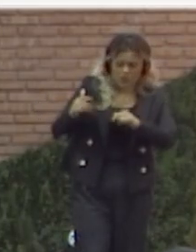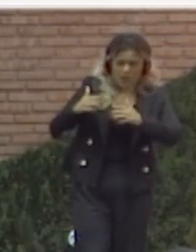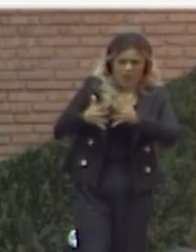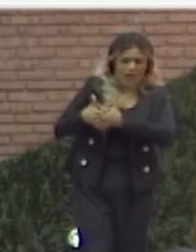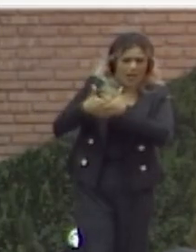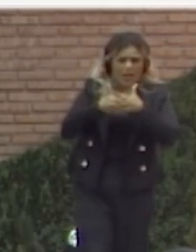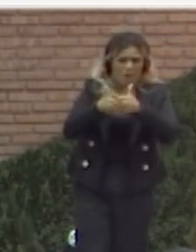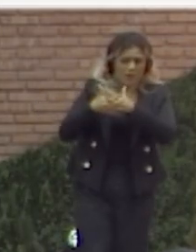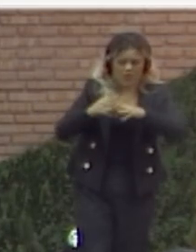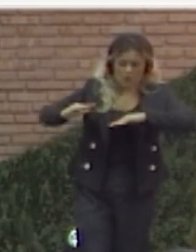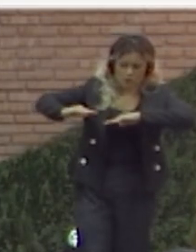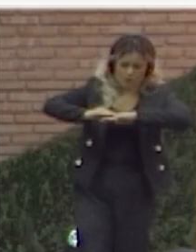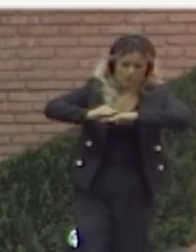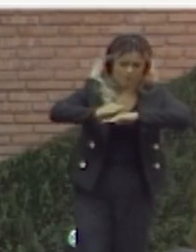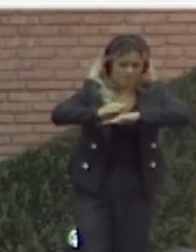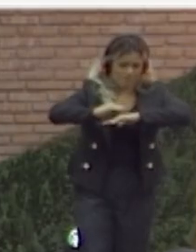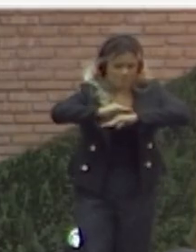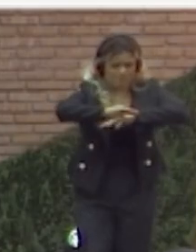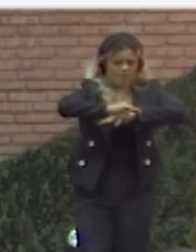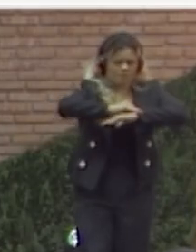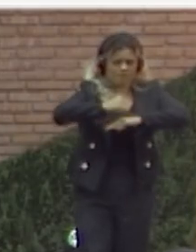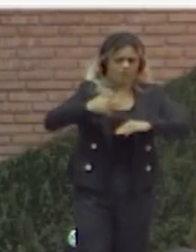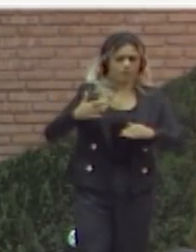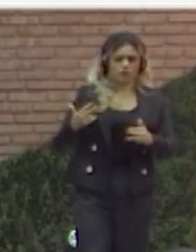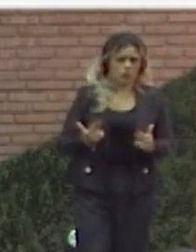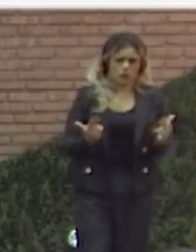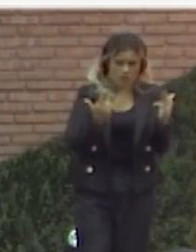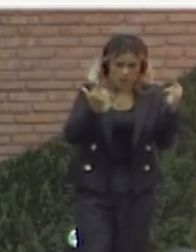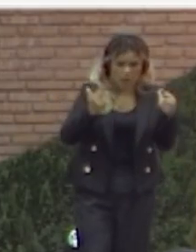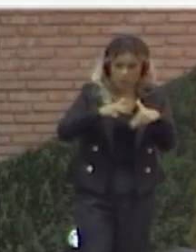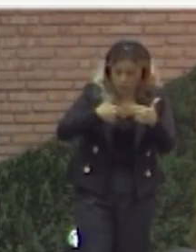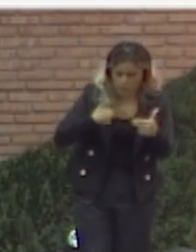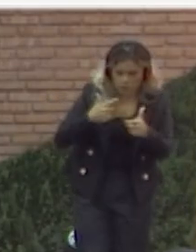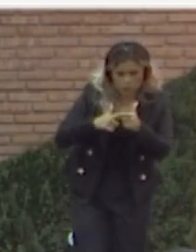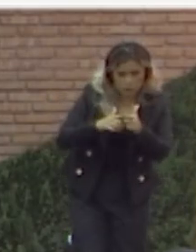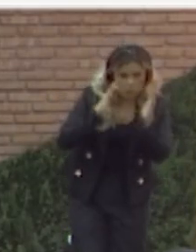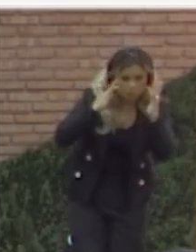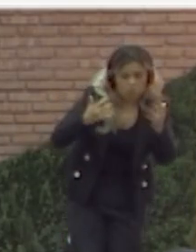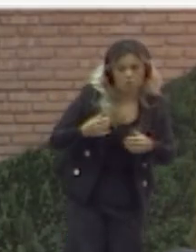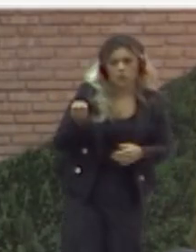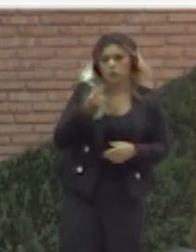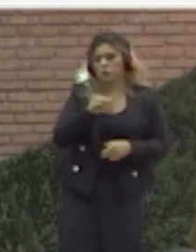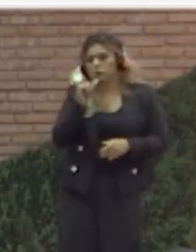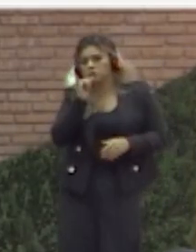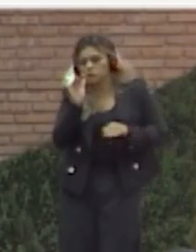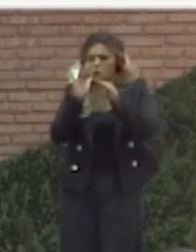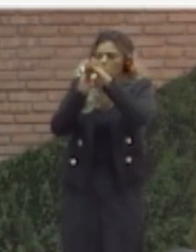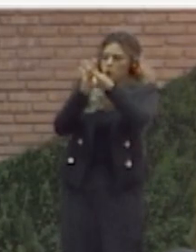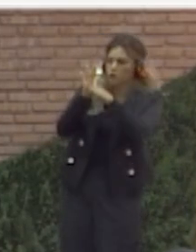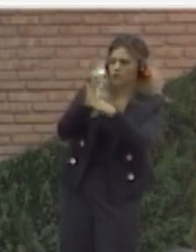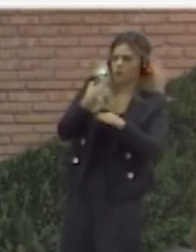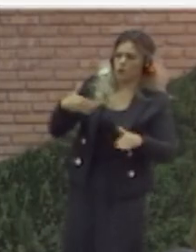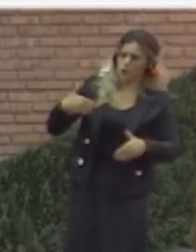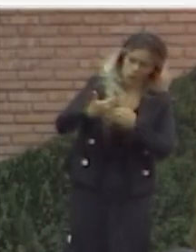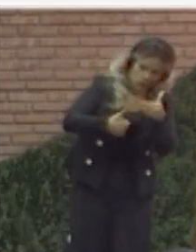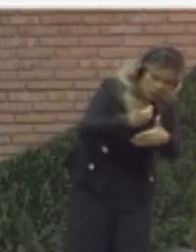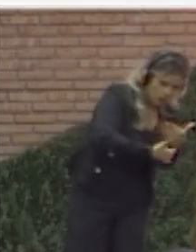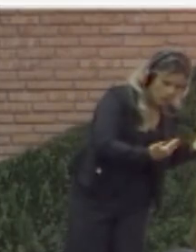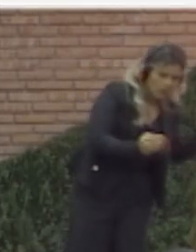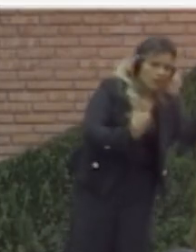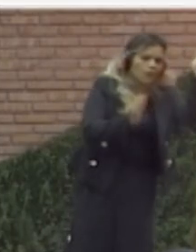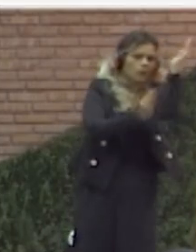talvez a solução que você vai usar de pré-fabricação é para solucionar esse problema. Pode ser um problema de programa, então você tem que